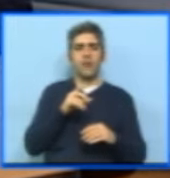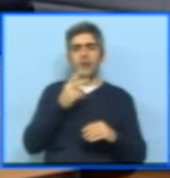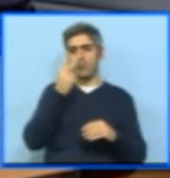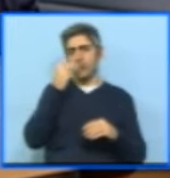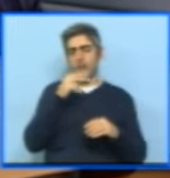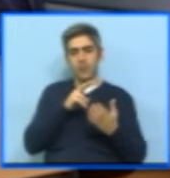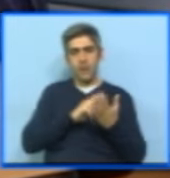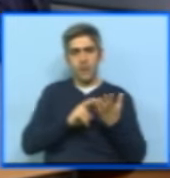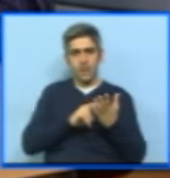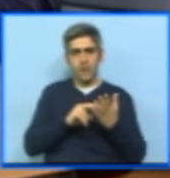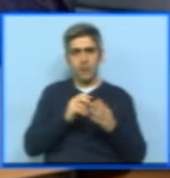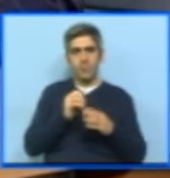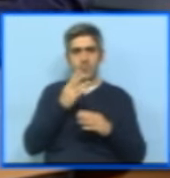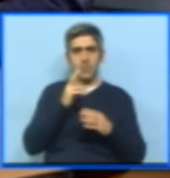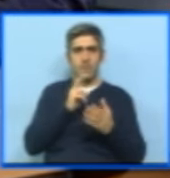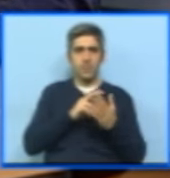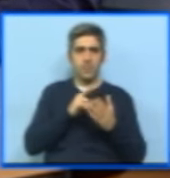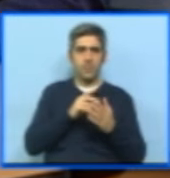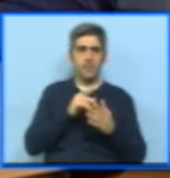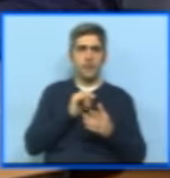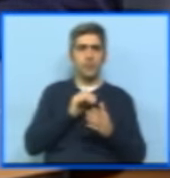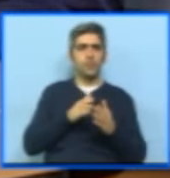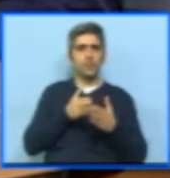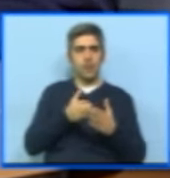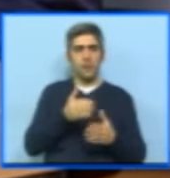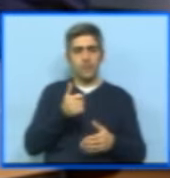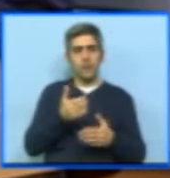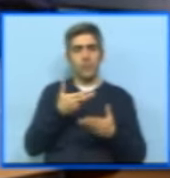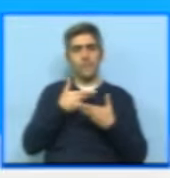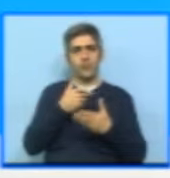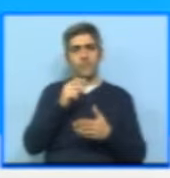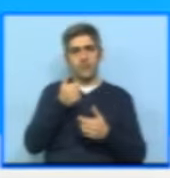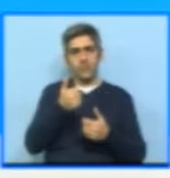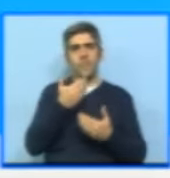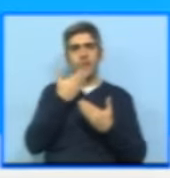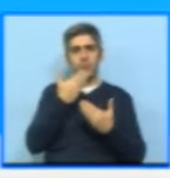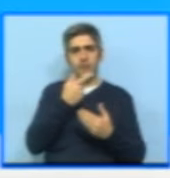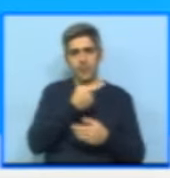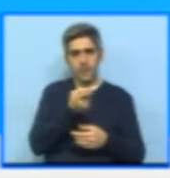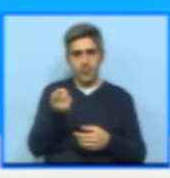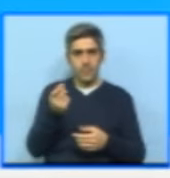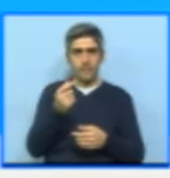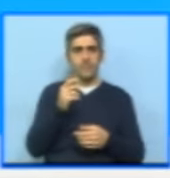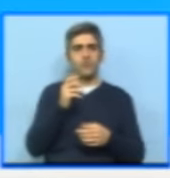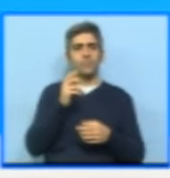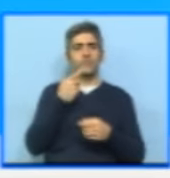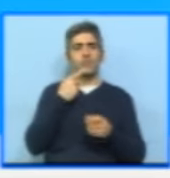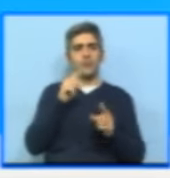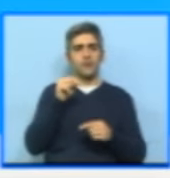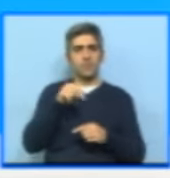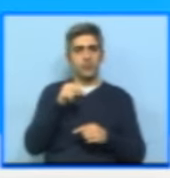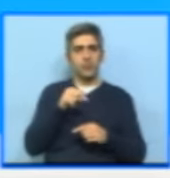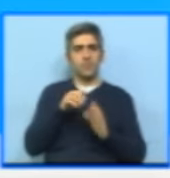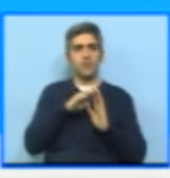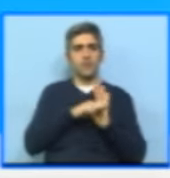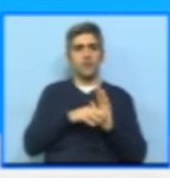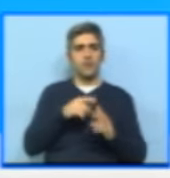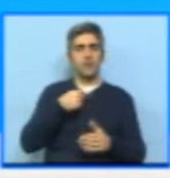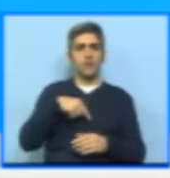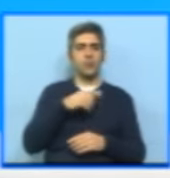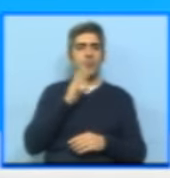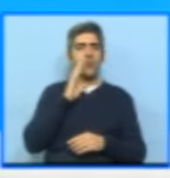para as leituras depois de passar por aquela introdução. Fica esse convite também feito. Muito obrigado. Boa tarde. E por estarem uma vez mais aqui neste programa.